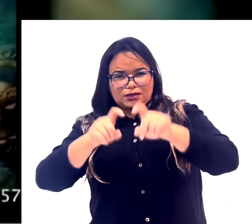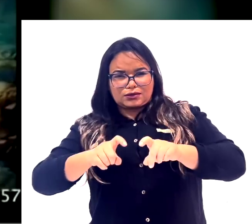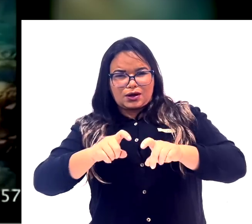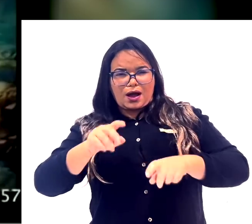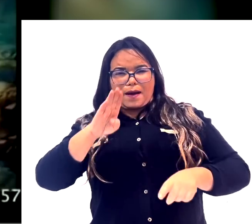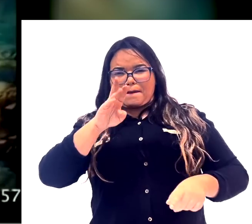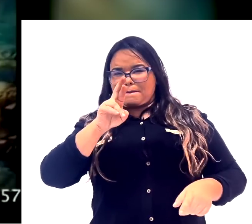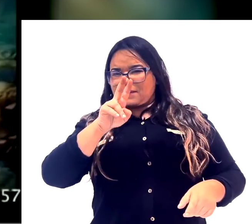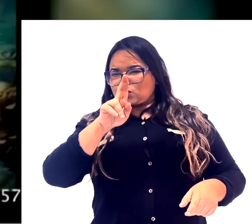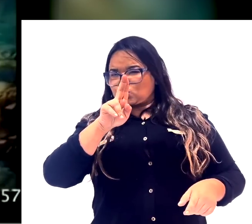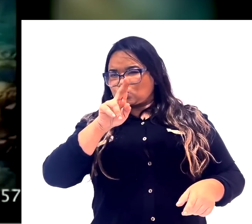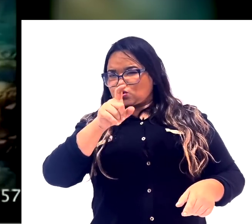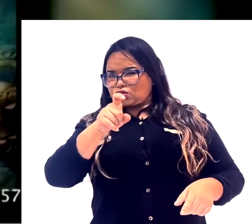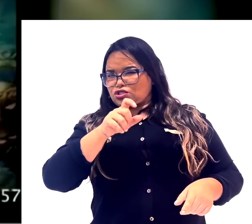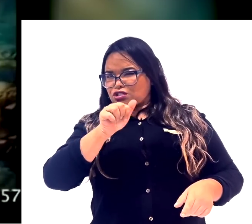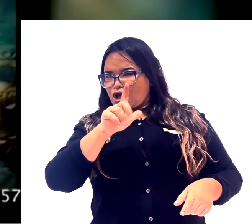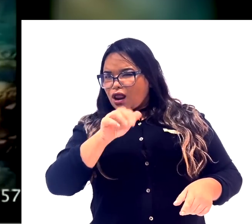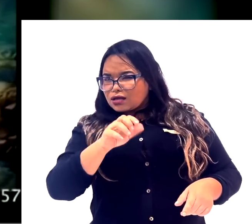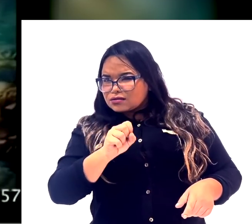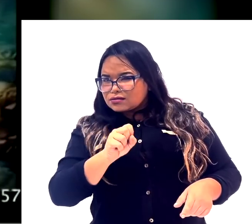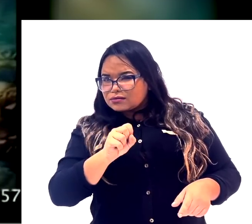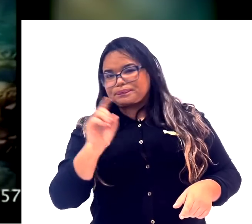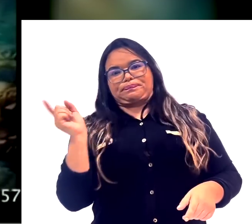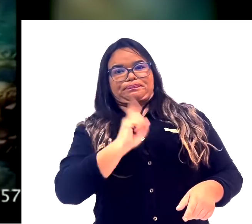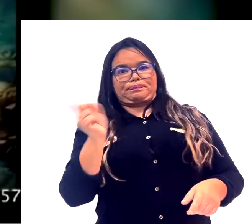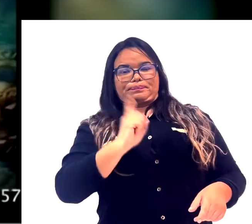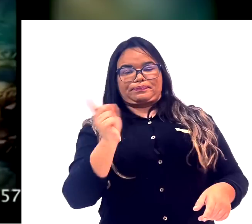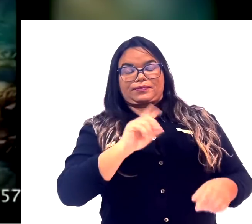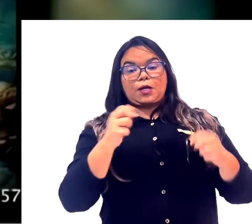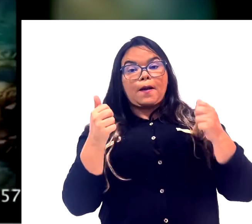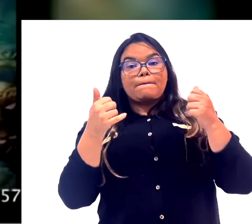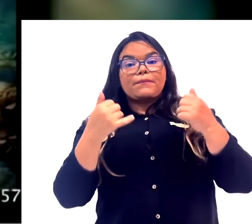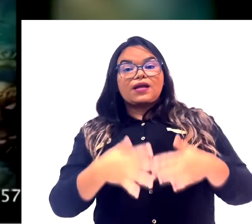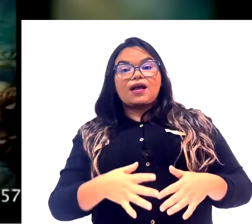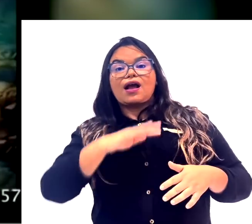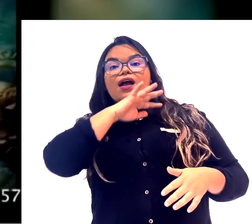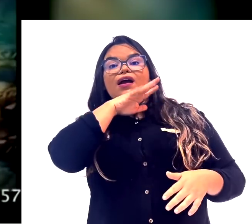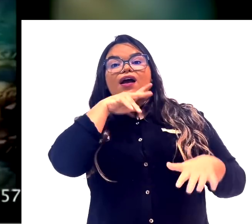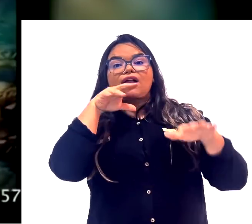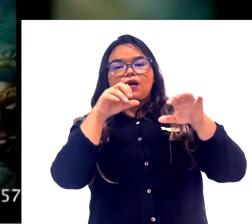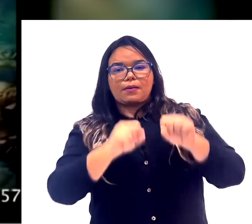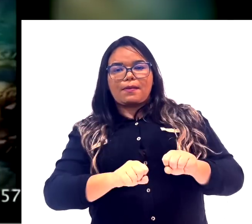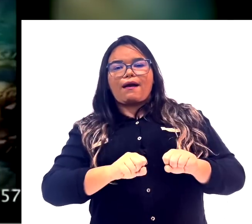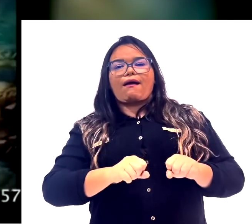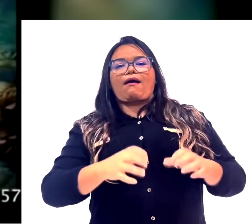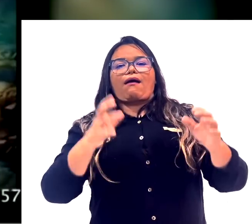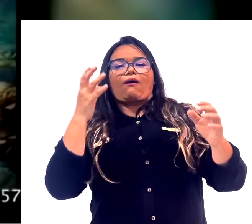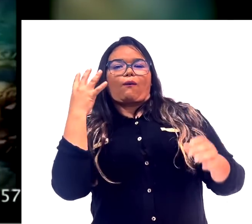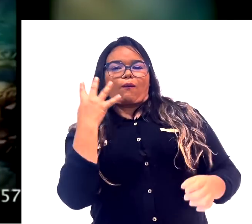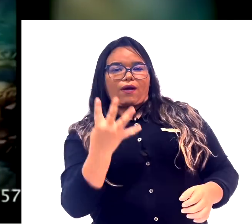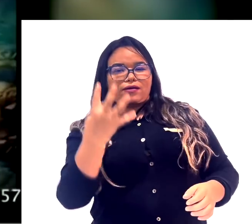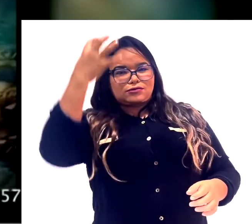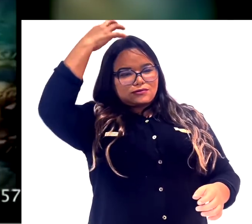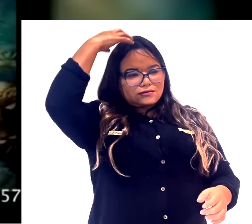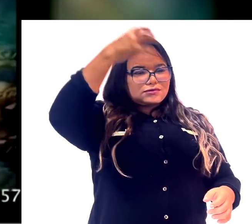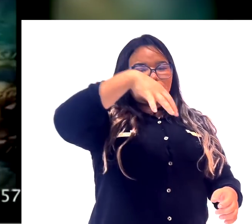Não diz nada disso. Diz, estes grandes animais são 4 reis que se levantarão da